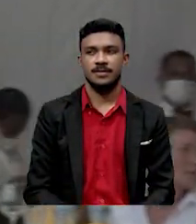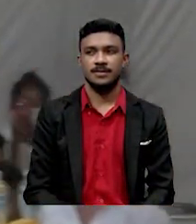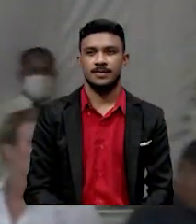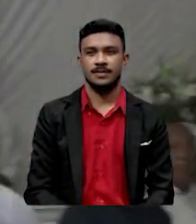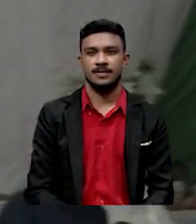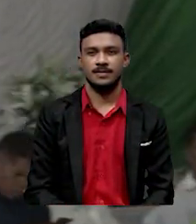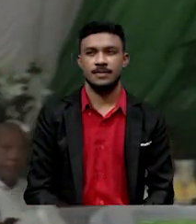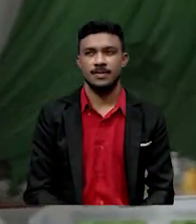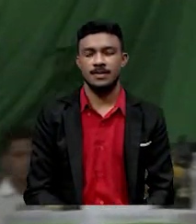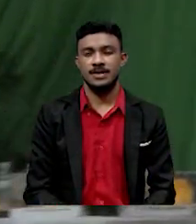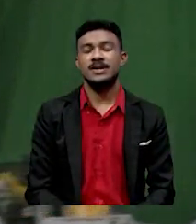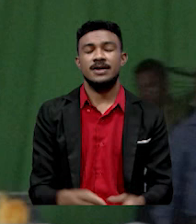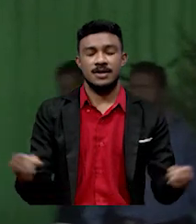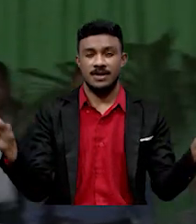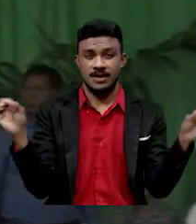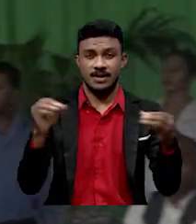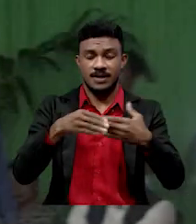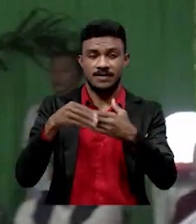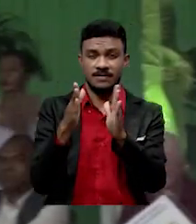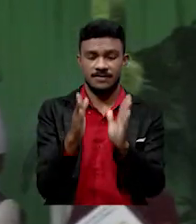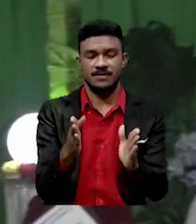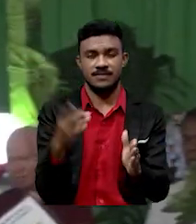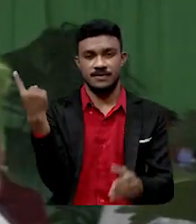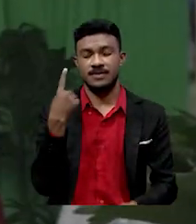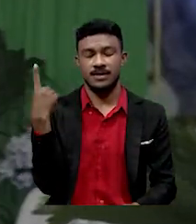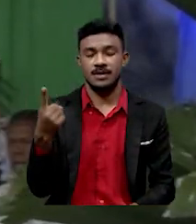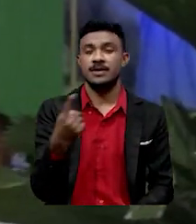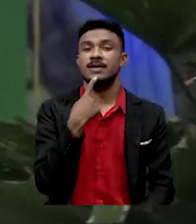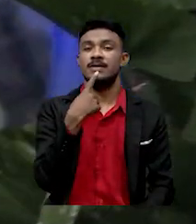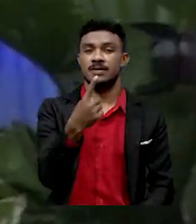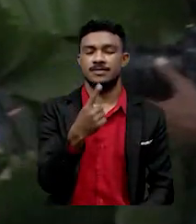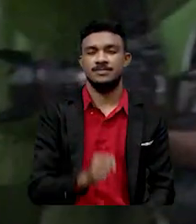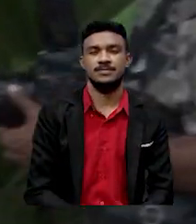se é tudo no Fati, quer dizer,